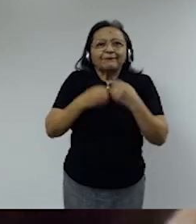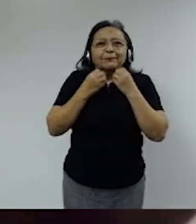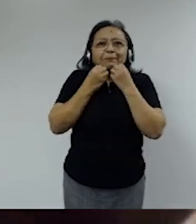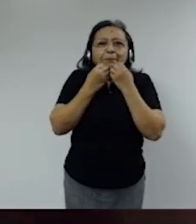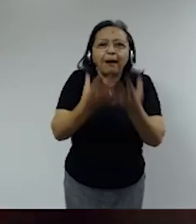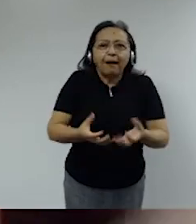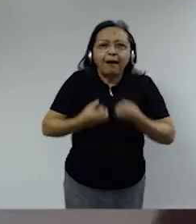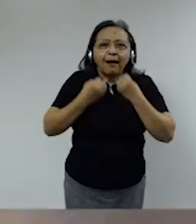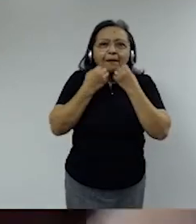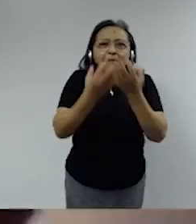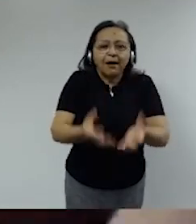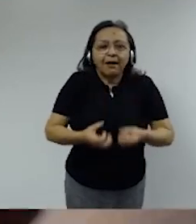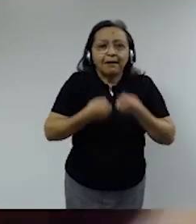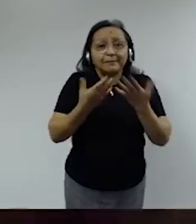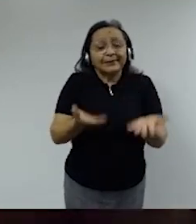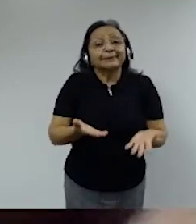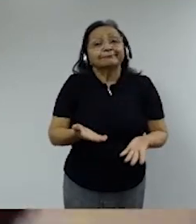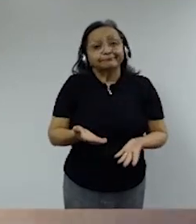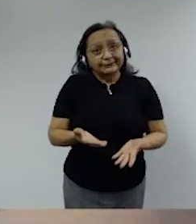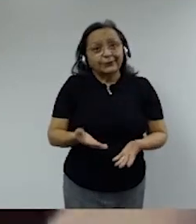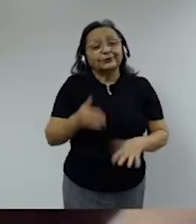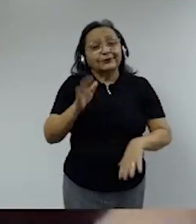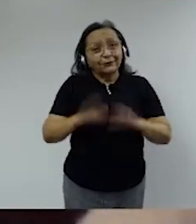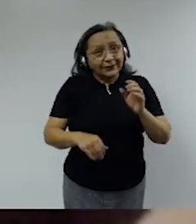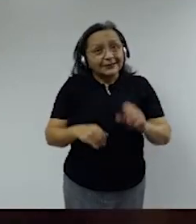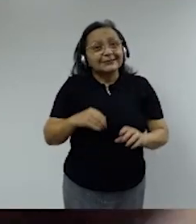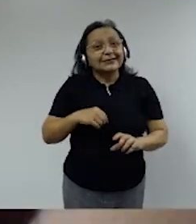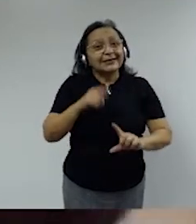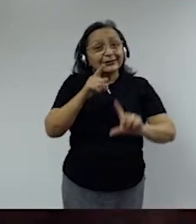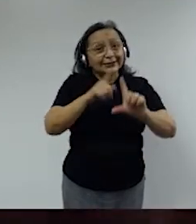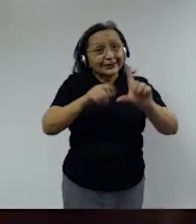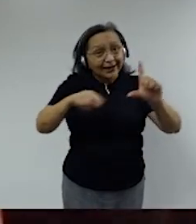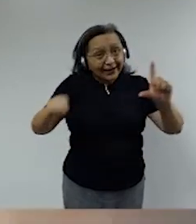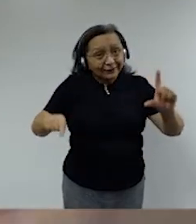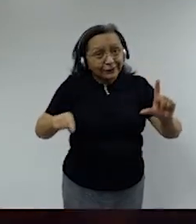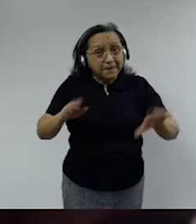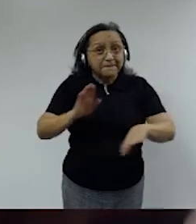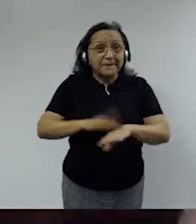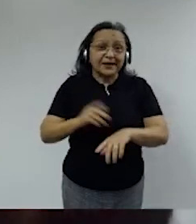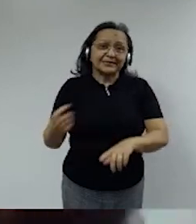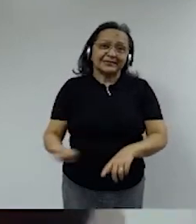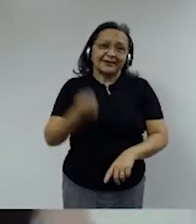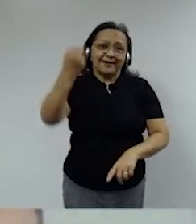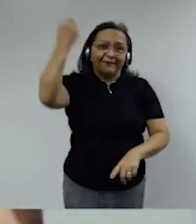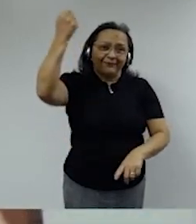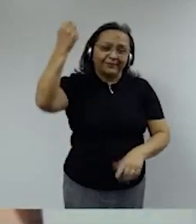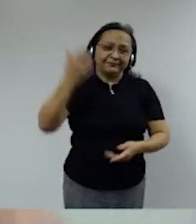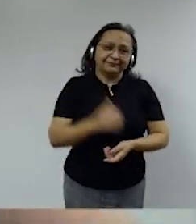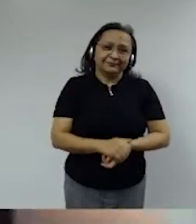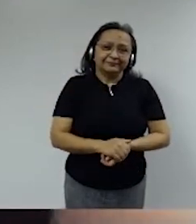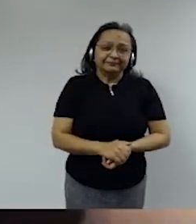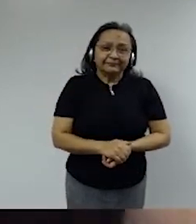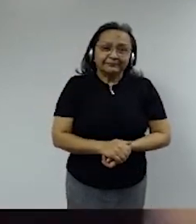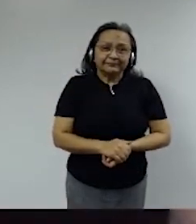Então, provavelmente os números da realidade é mais grave do que esses números mostram, né? Então, obrigada.